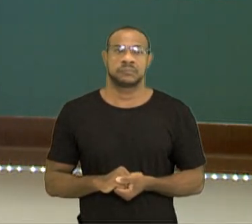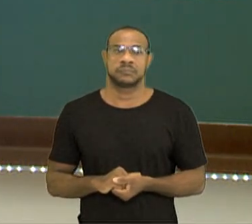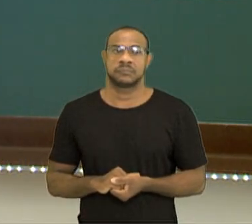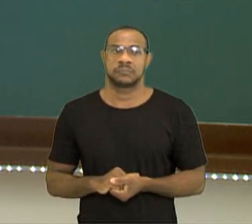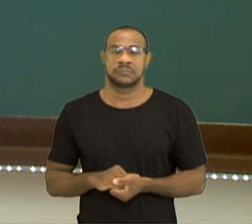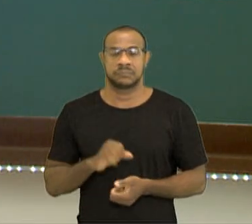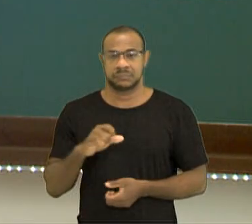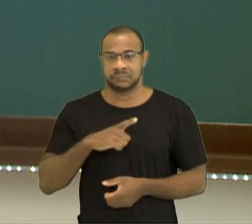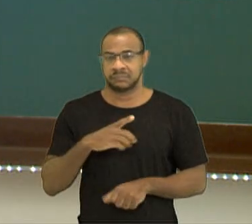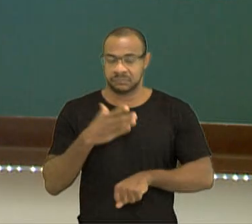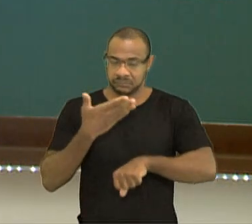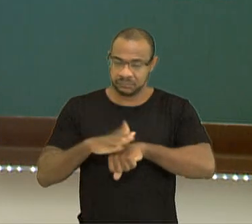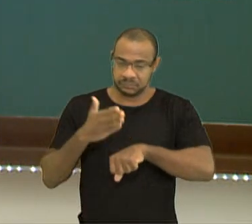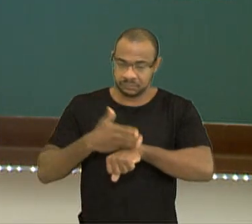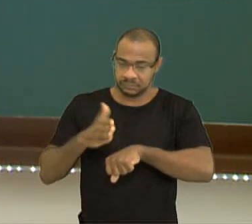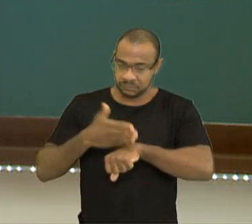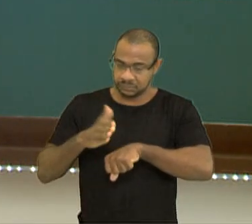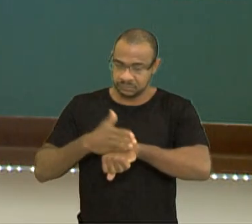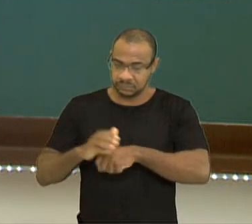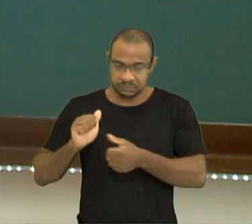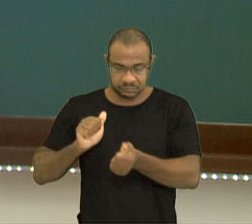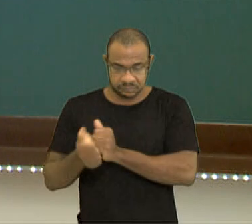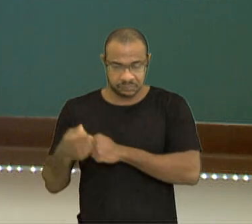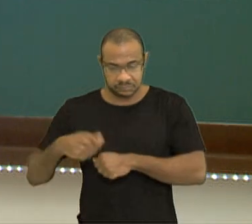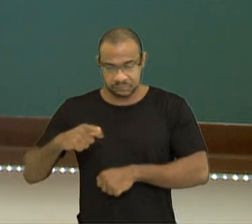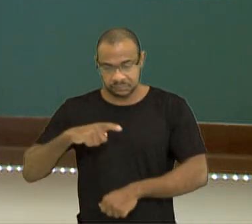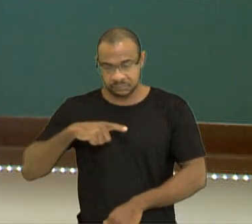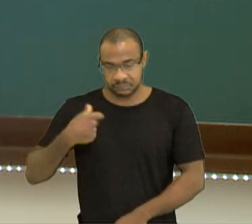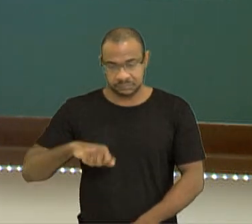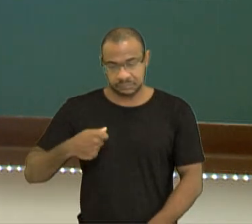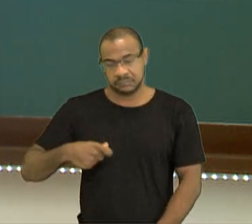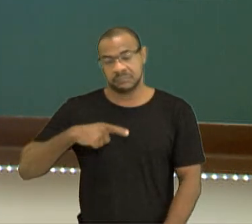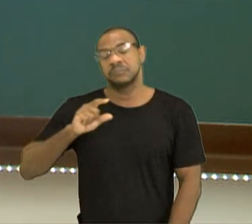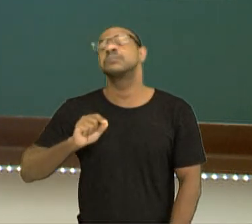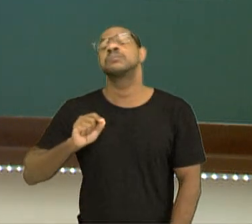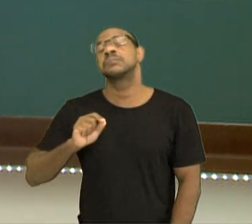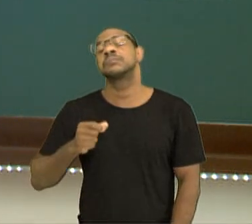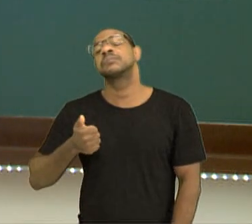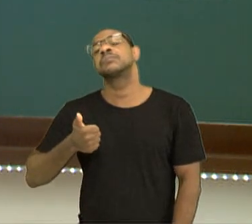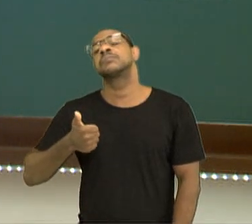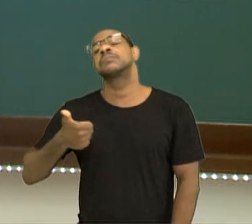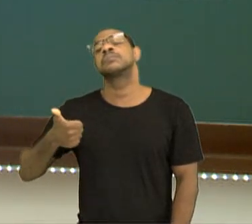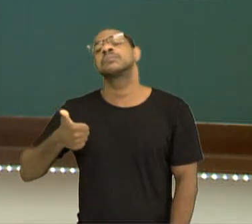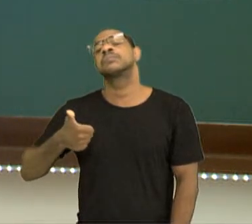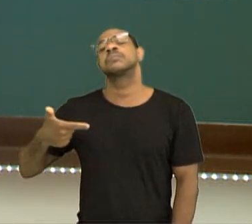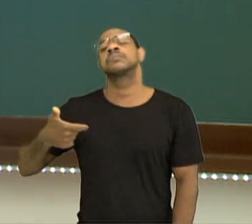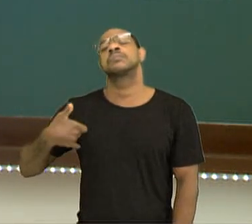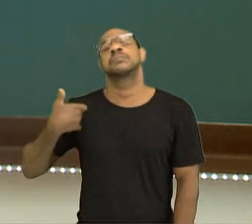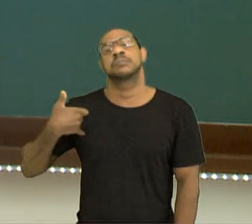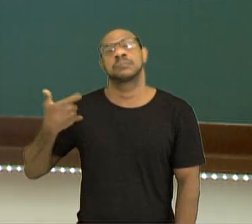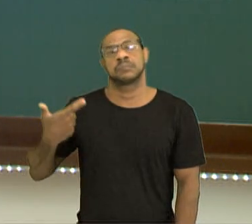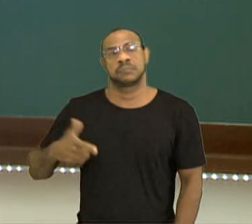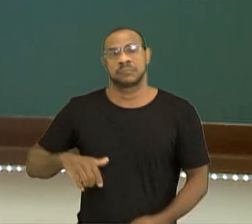você quer praticar este esporte, você terá que ter 12 anos de idade. Essa frase está